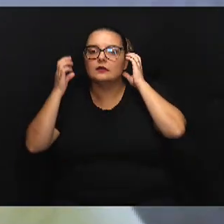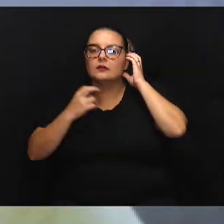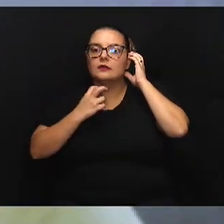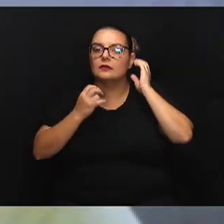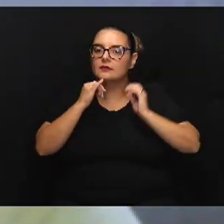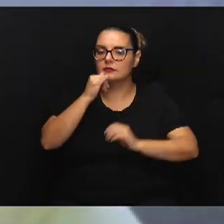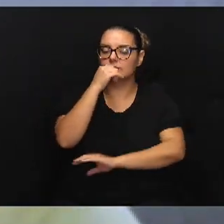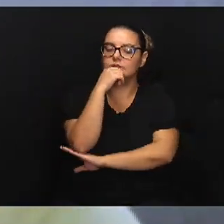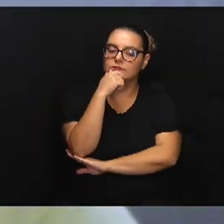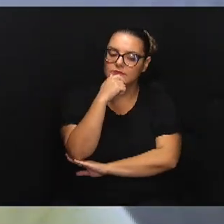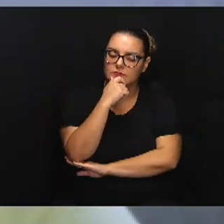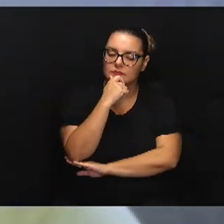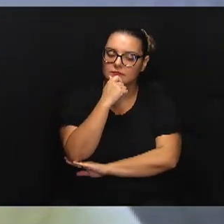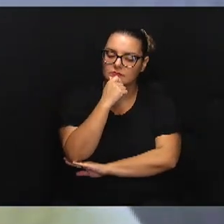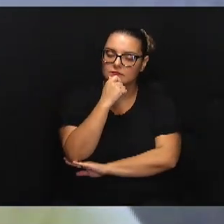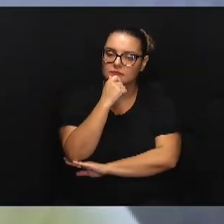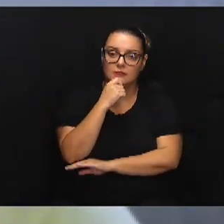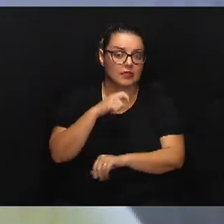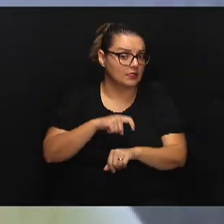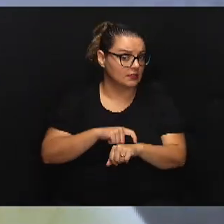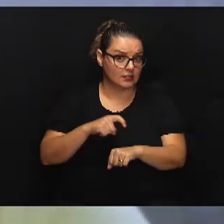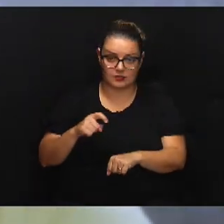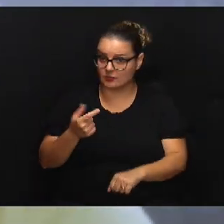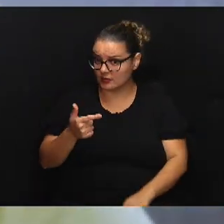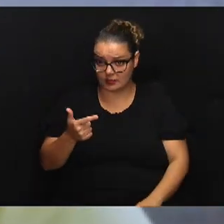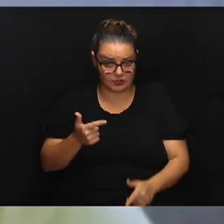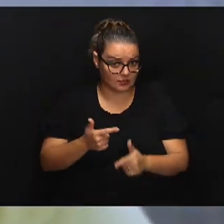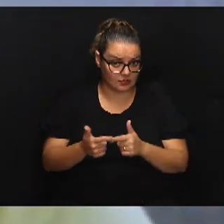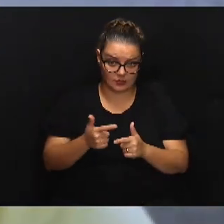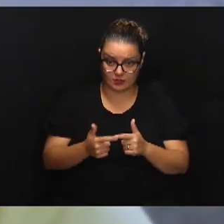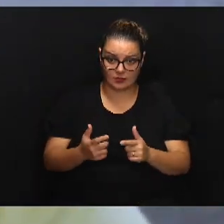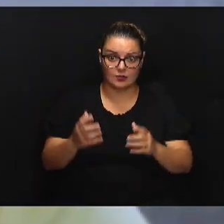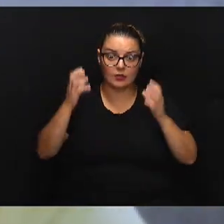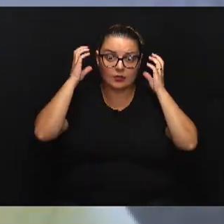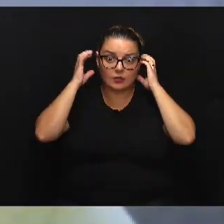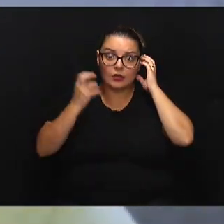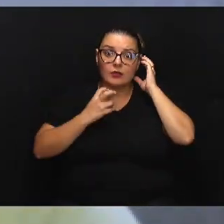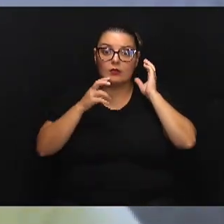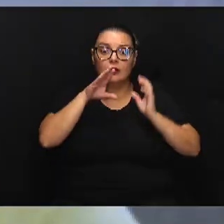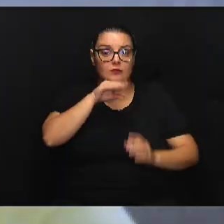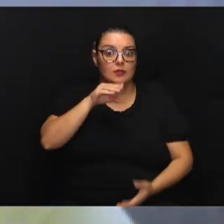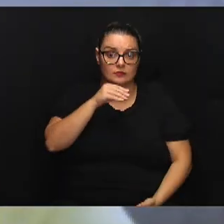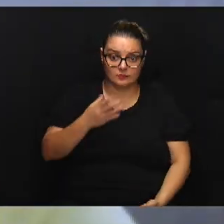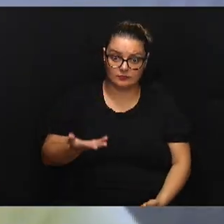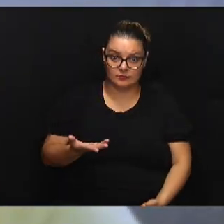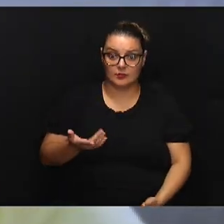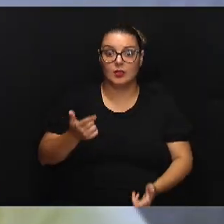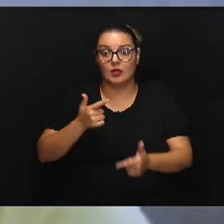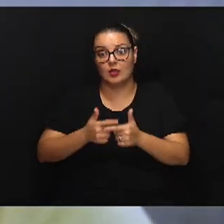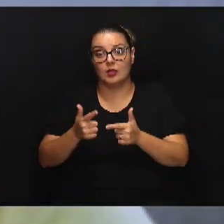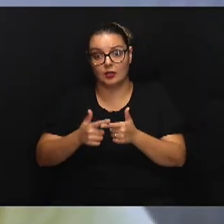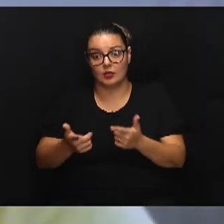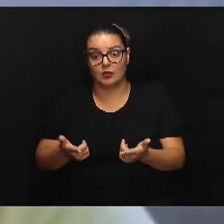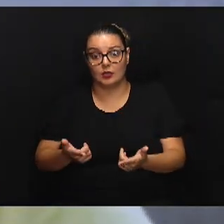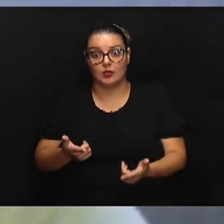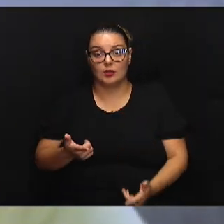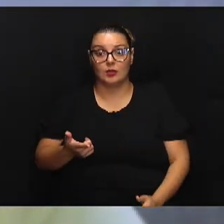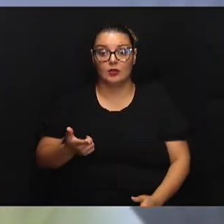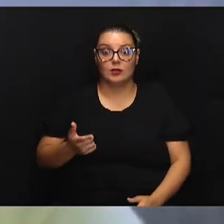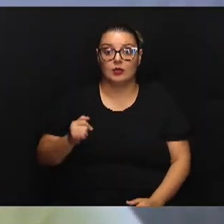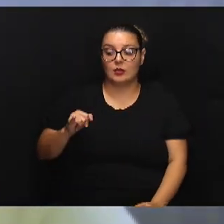assim: mas ele, neste momento, ele não tem nenhum problema fonoarticulatório. Então, o problema dele está